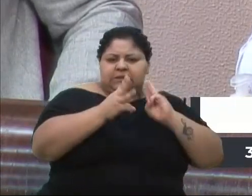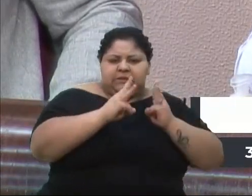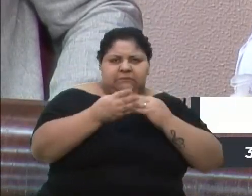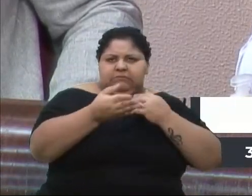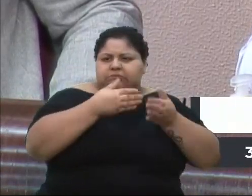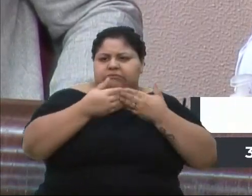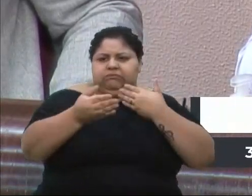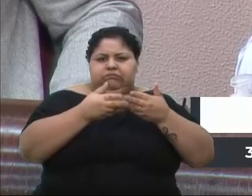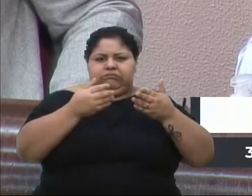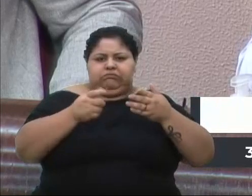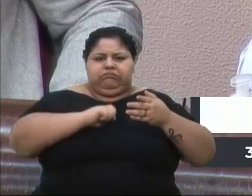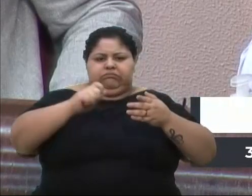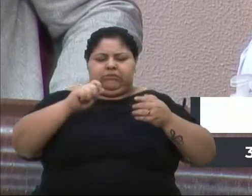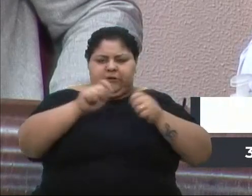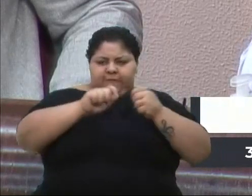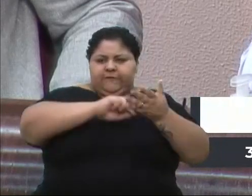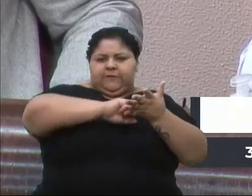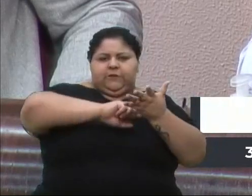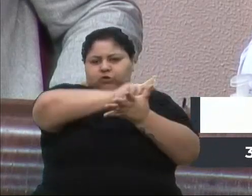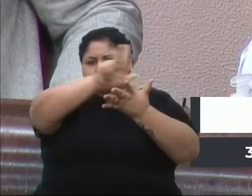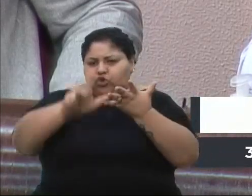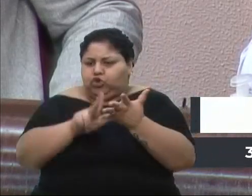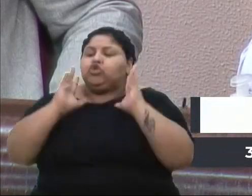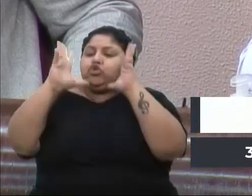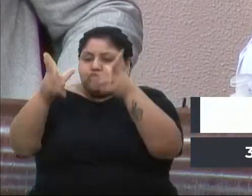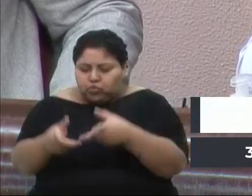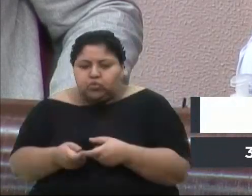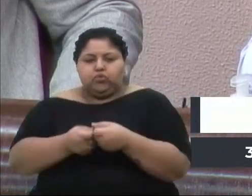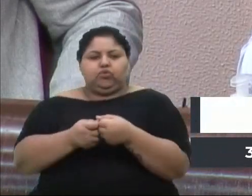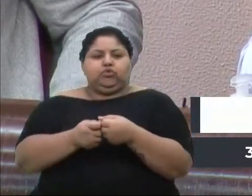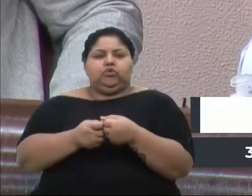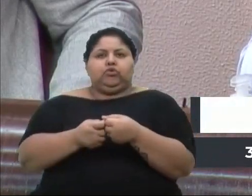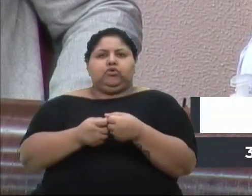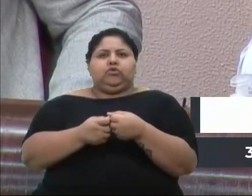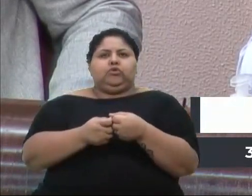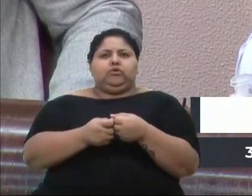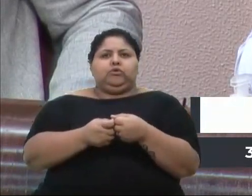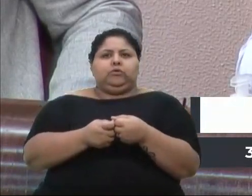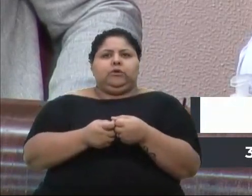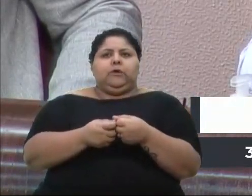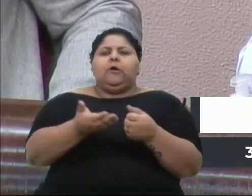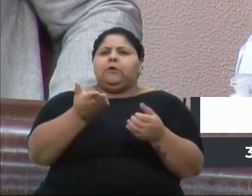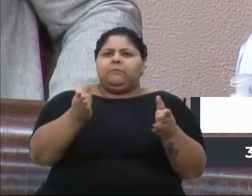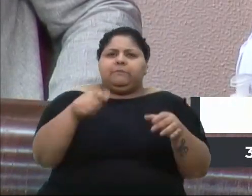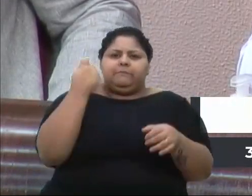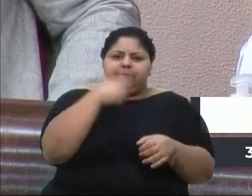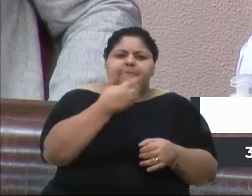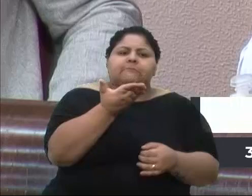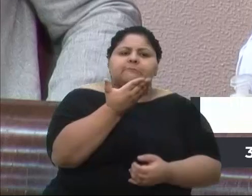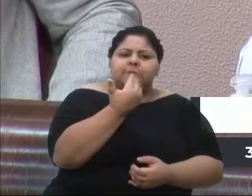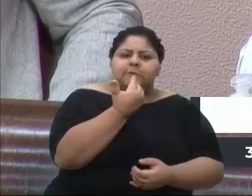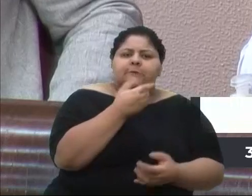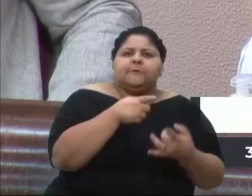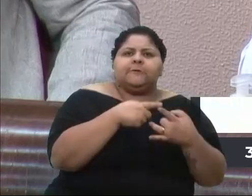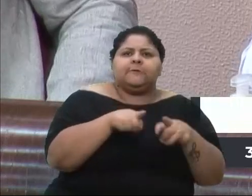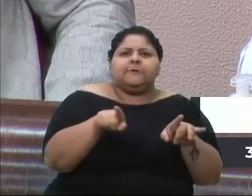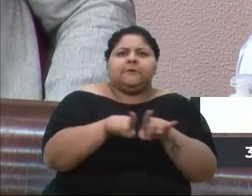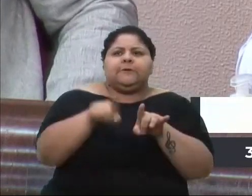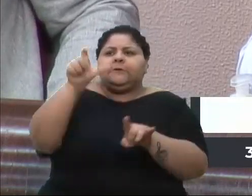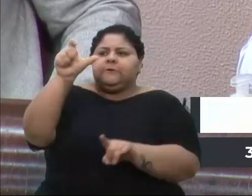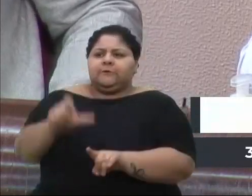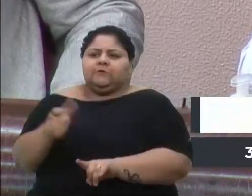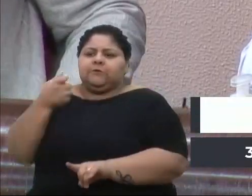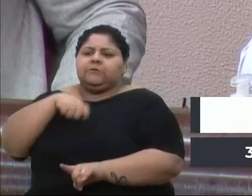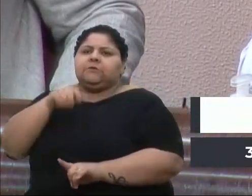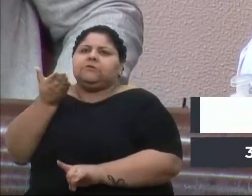precisamos, a pandemia vai passar, mas nós precisamos. Eu não preciso de cesta básica, mas tem gente da nossa turma que precisava, ele dizia.